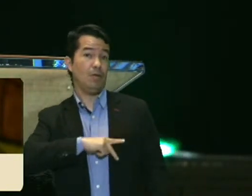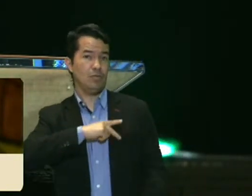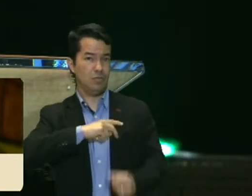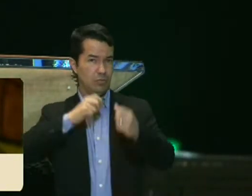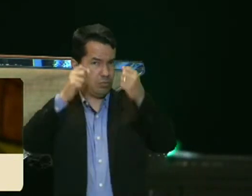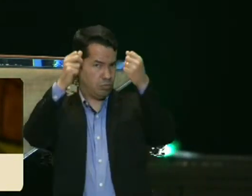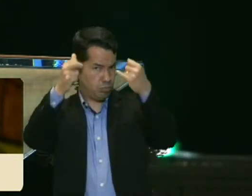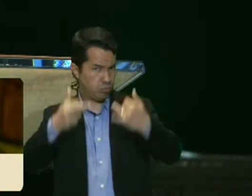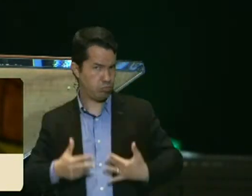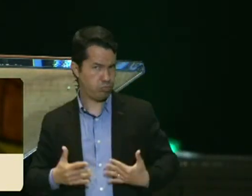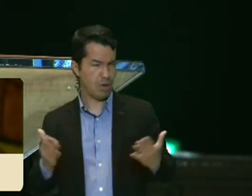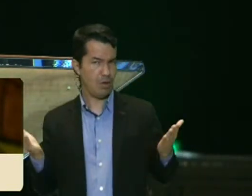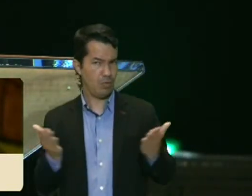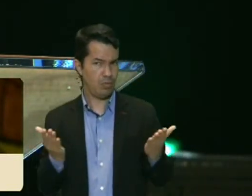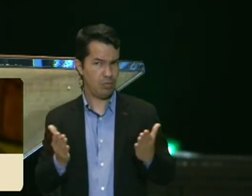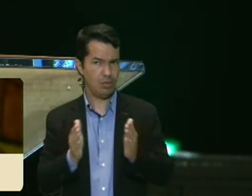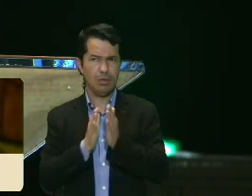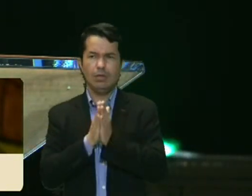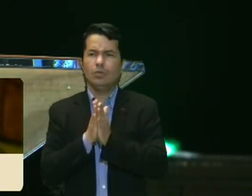tratada.